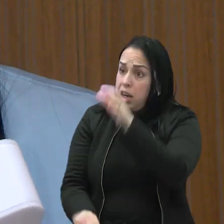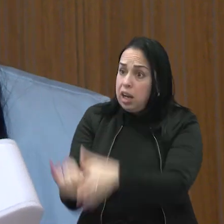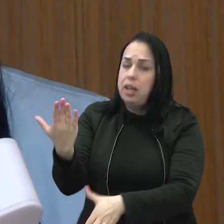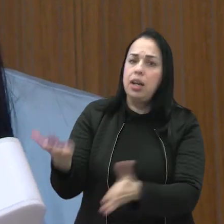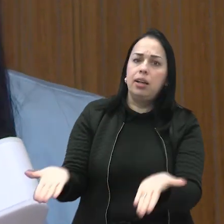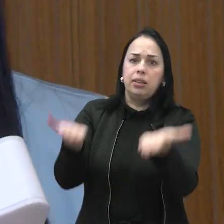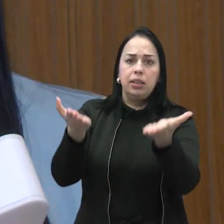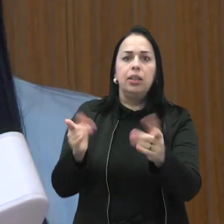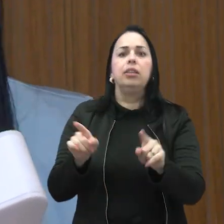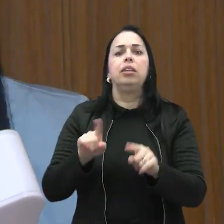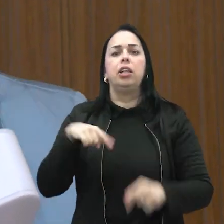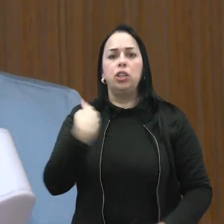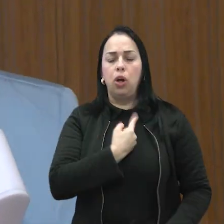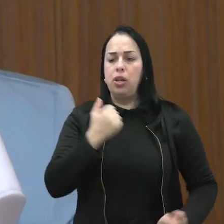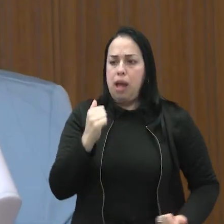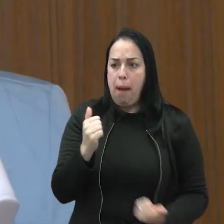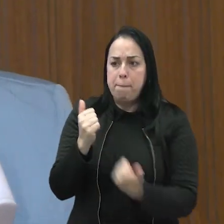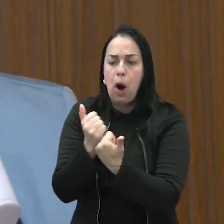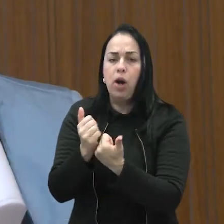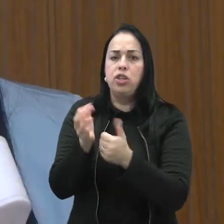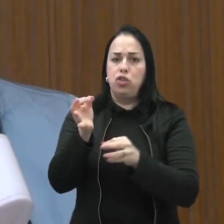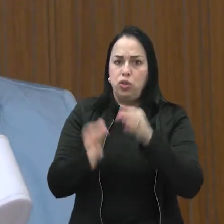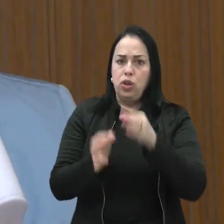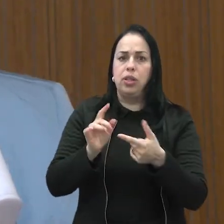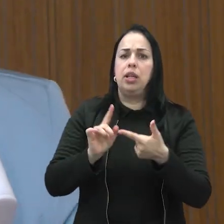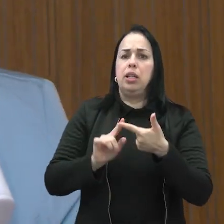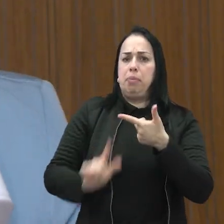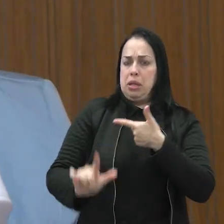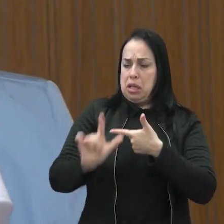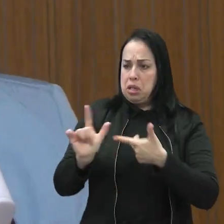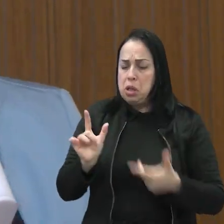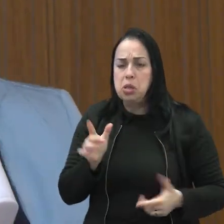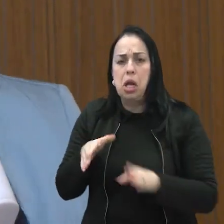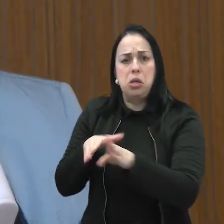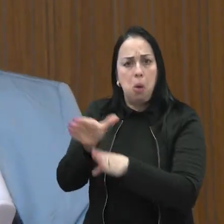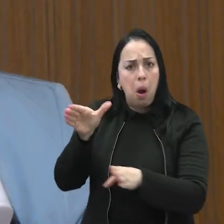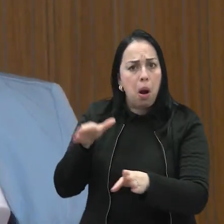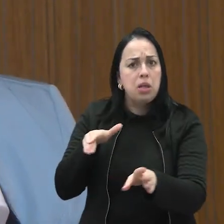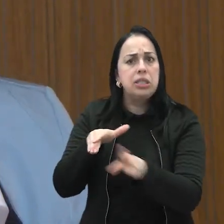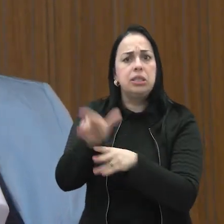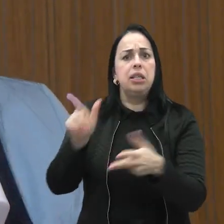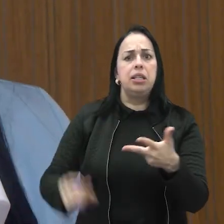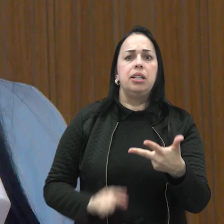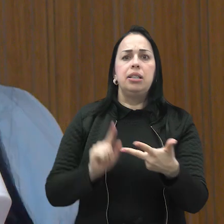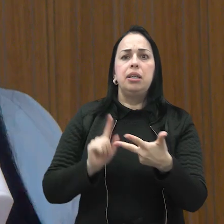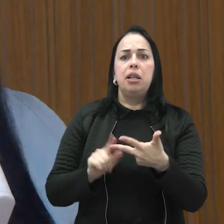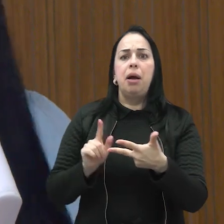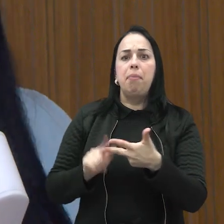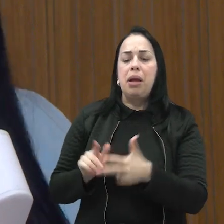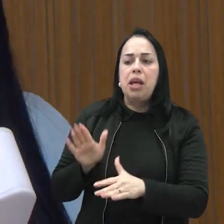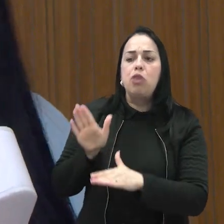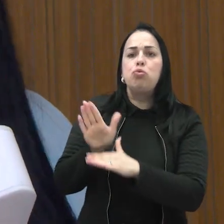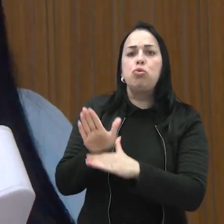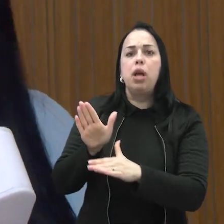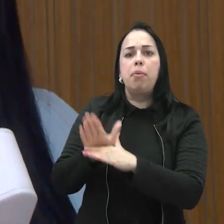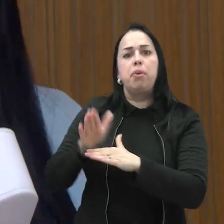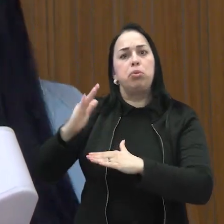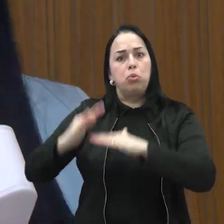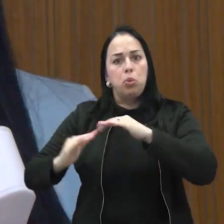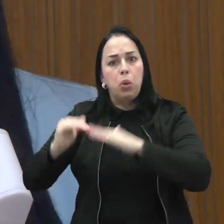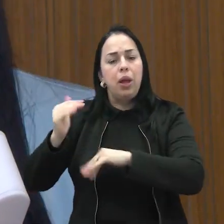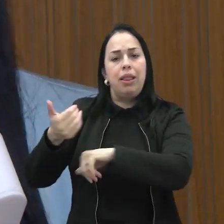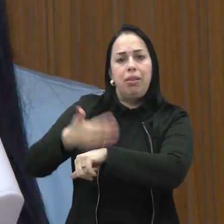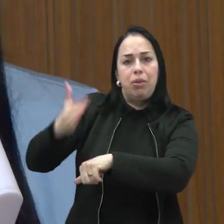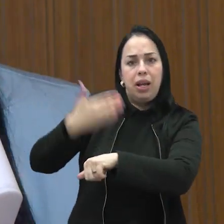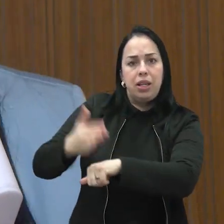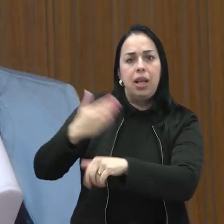a guarda municipal. Inclusive a gente dá o apoio jurídico, o respaldo legislativo, as orientações, ajudamos e auxiliamos nas formações e,